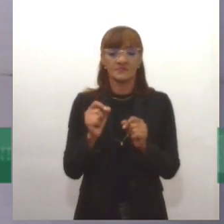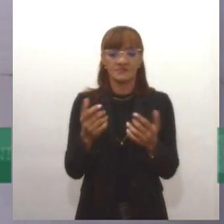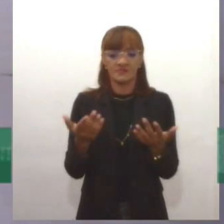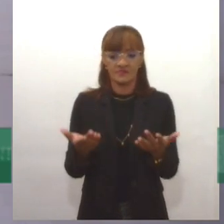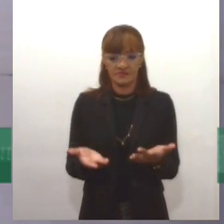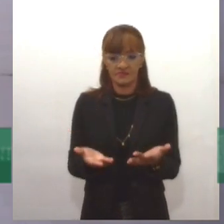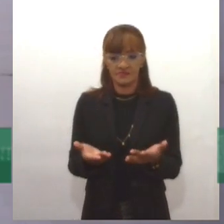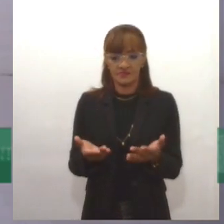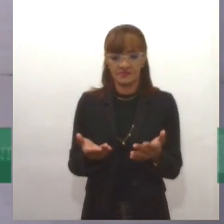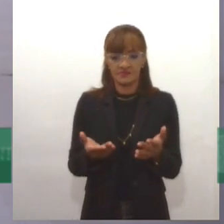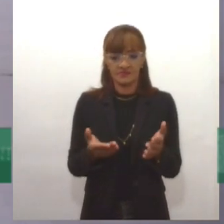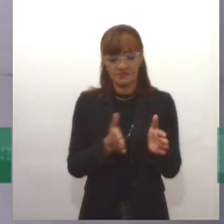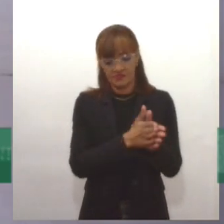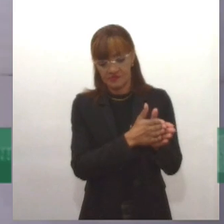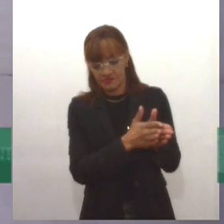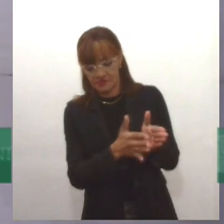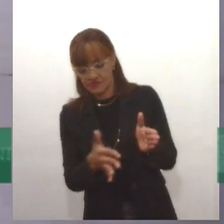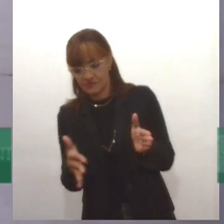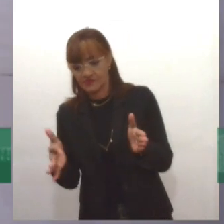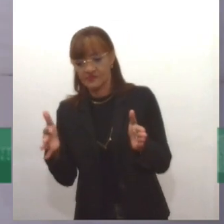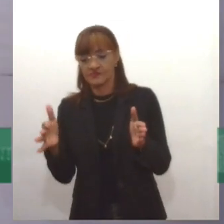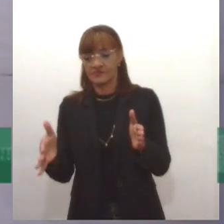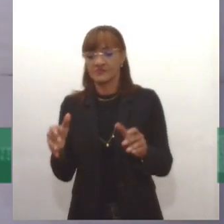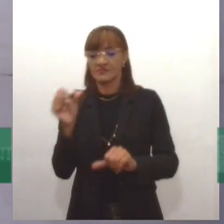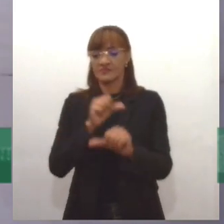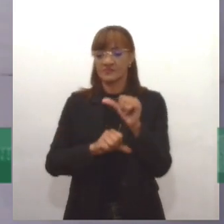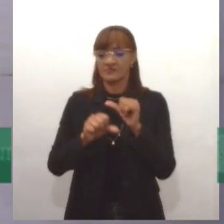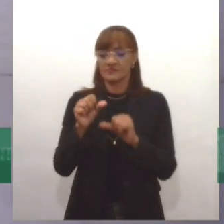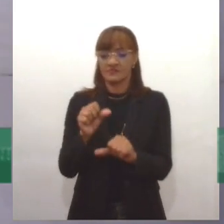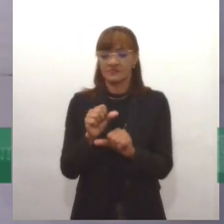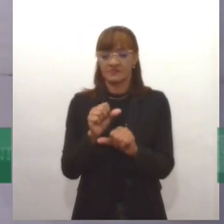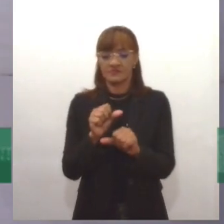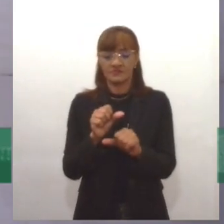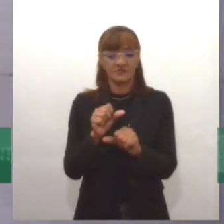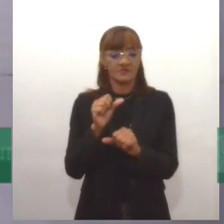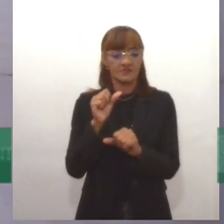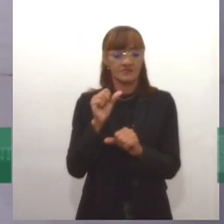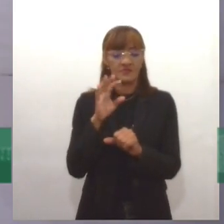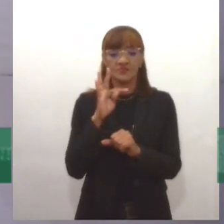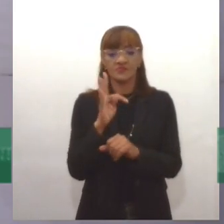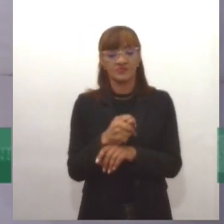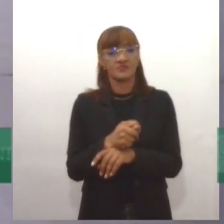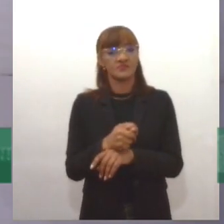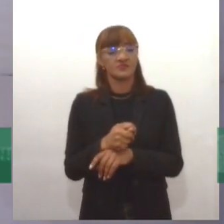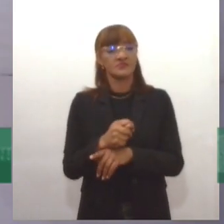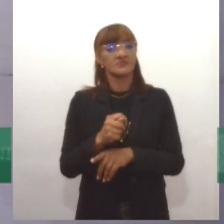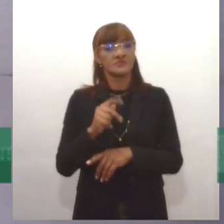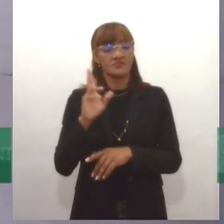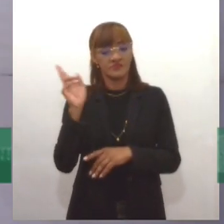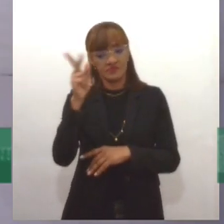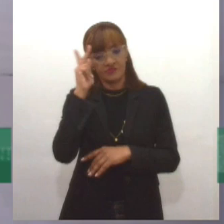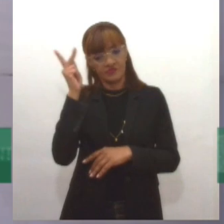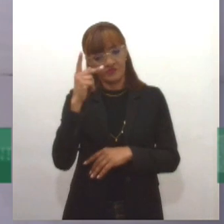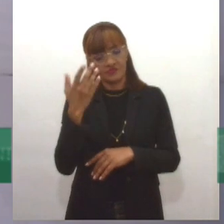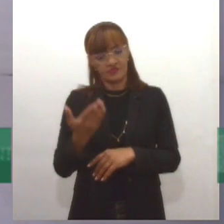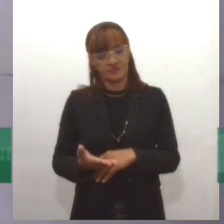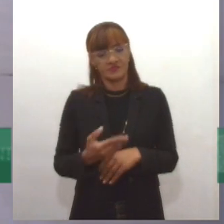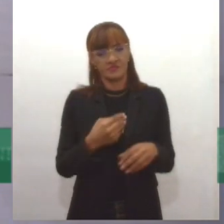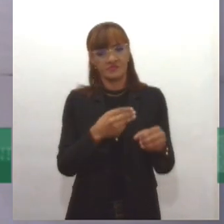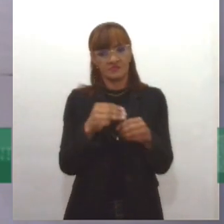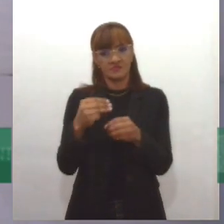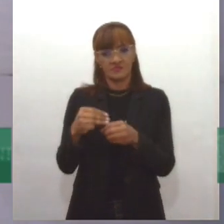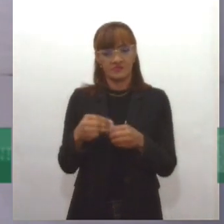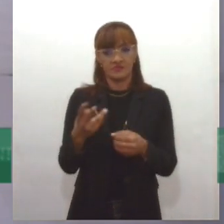muita coisa mudou desde a aplicação até toda, né, a trajetória de aplicação dela nos municípios, nos estados.